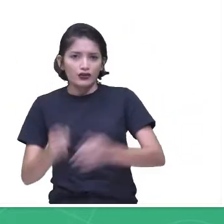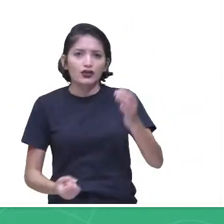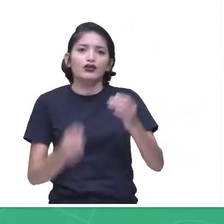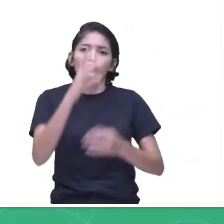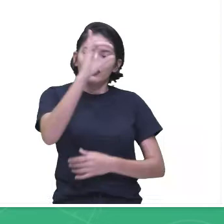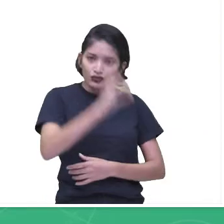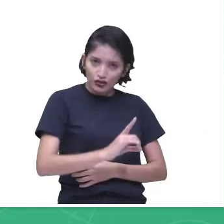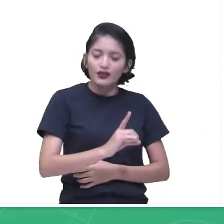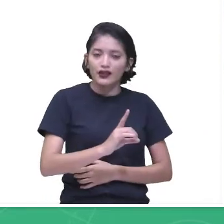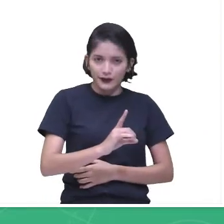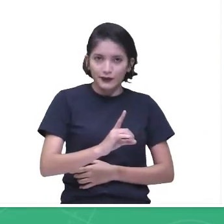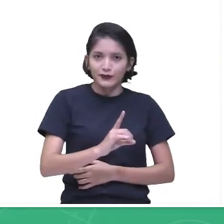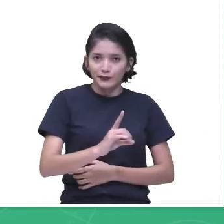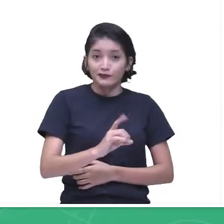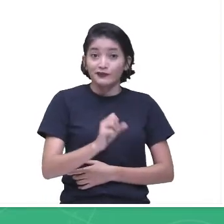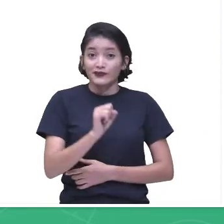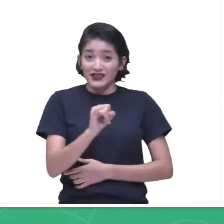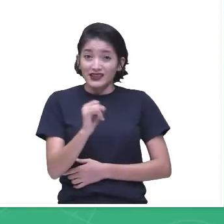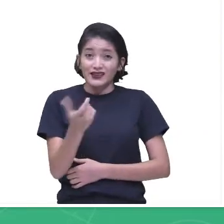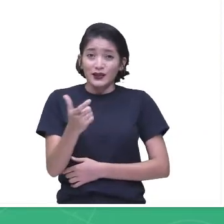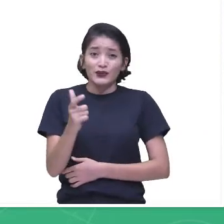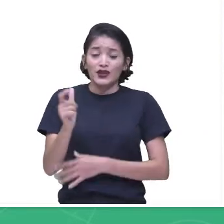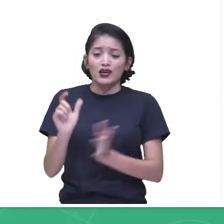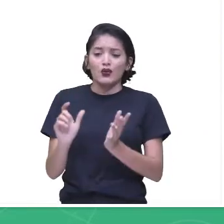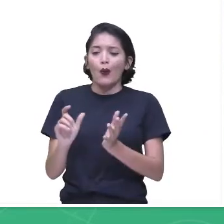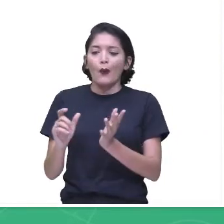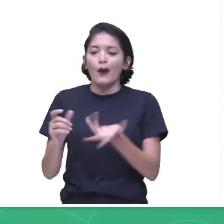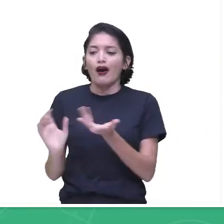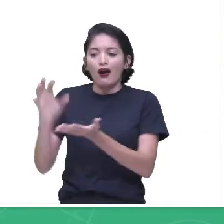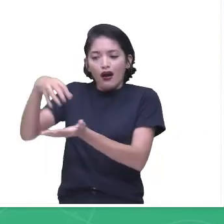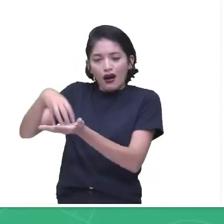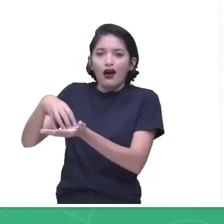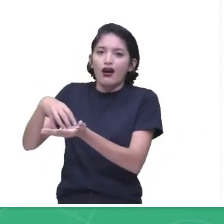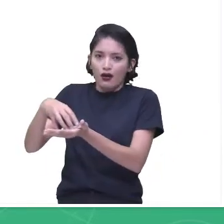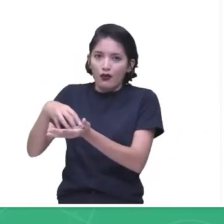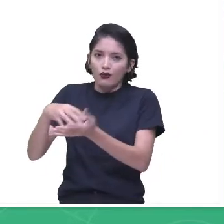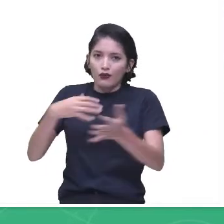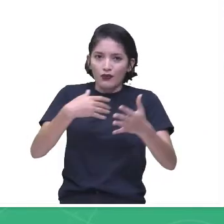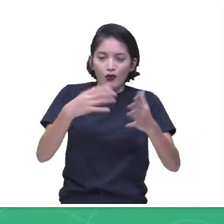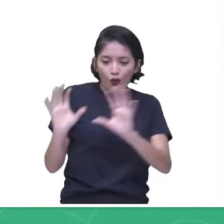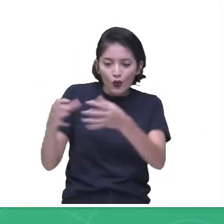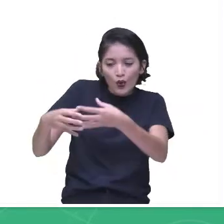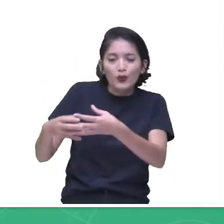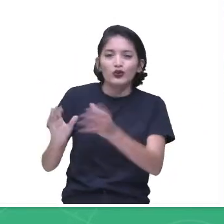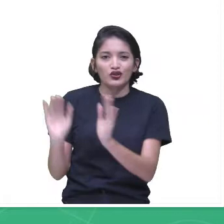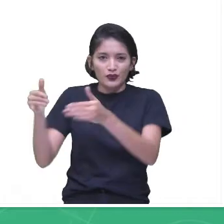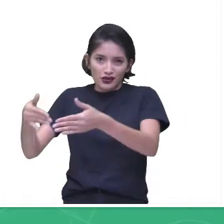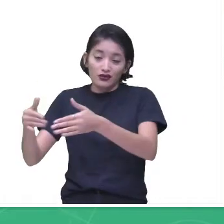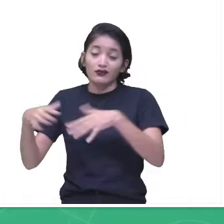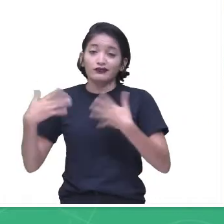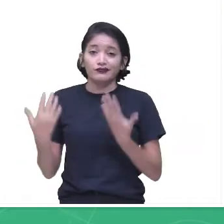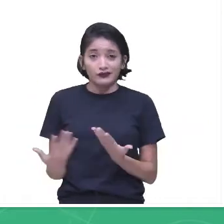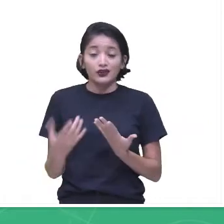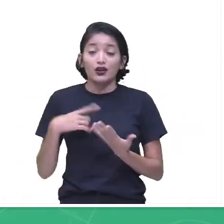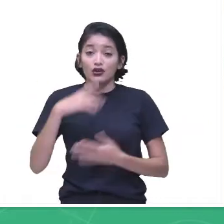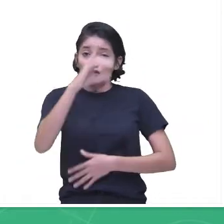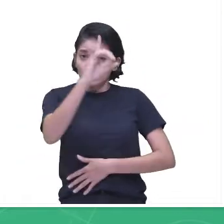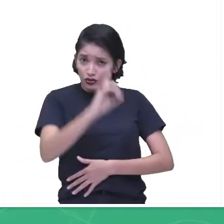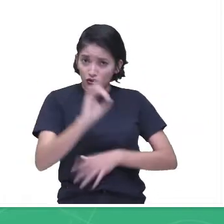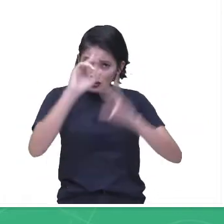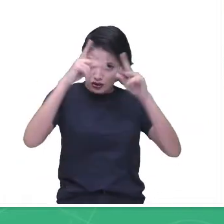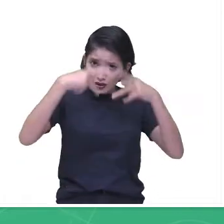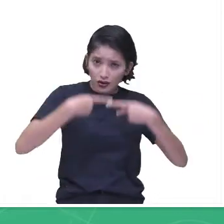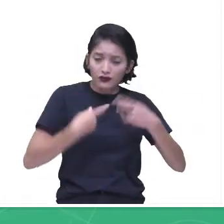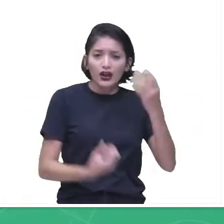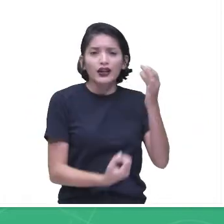tenham essa denominação, certo? Então, a Declaração Universal dos Direitos Humanos foi